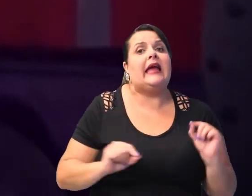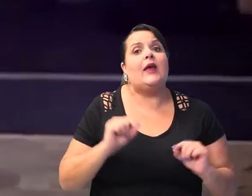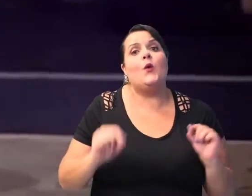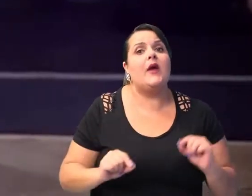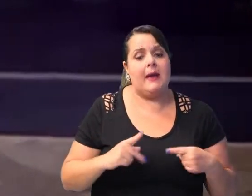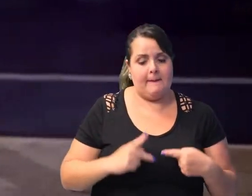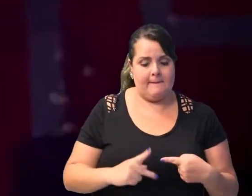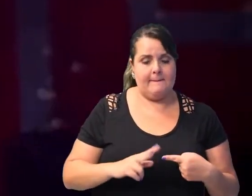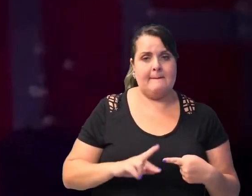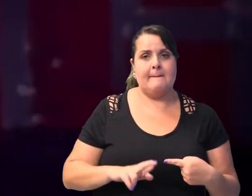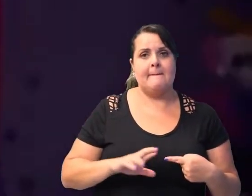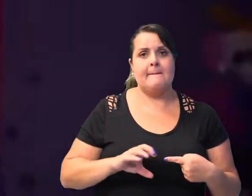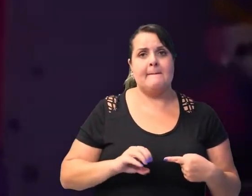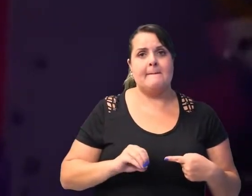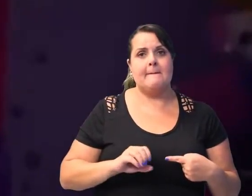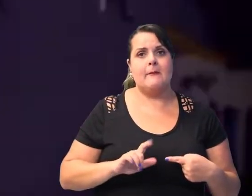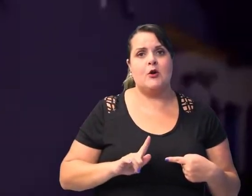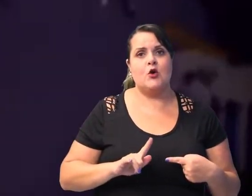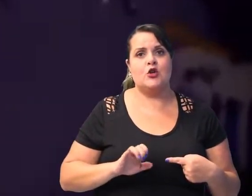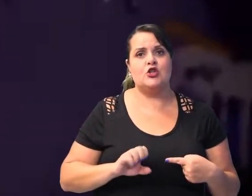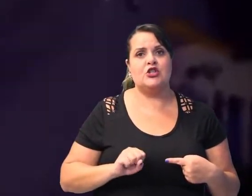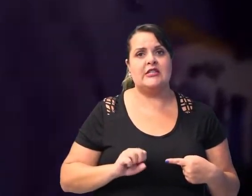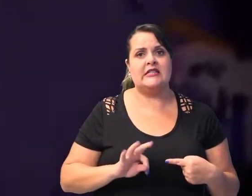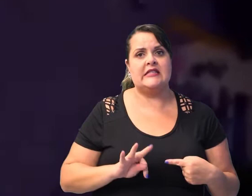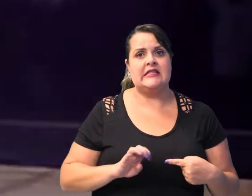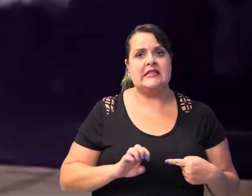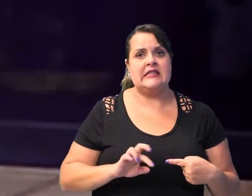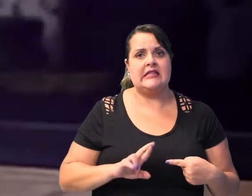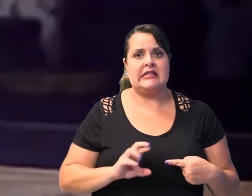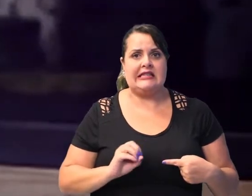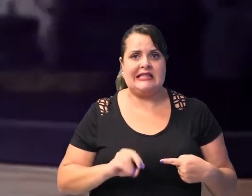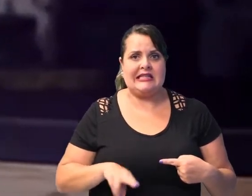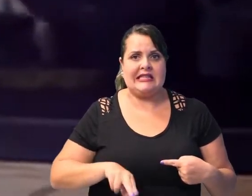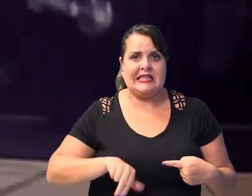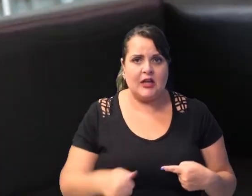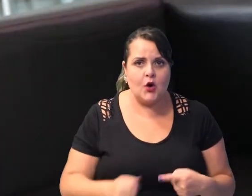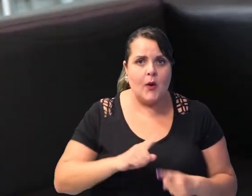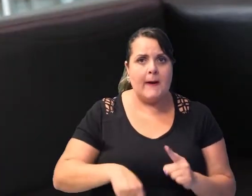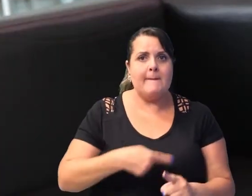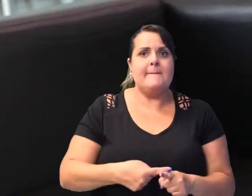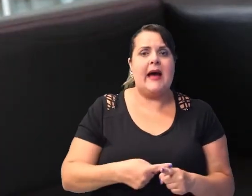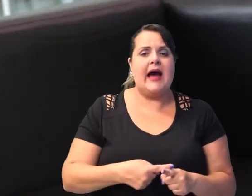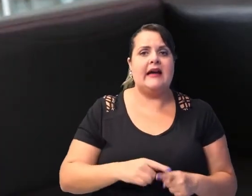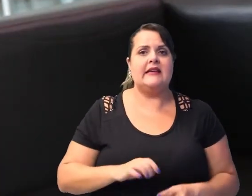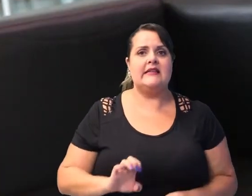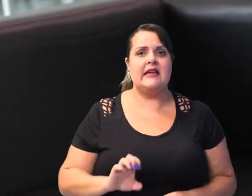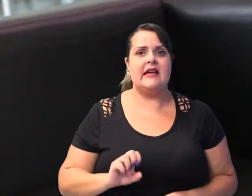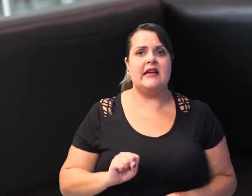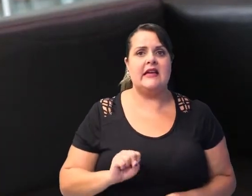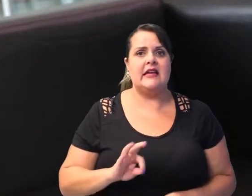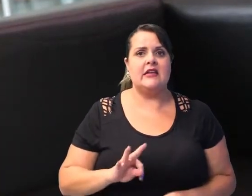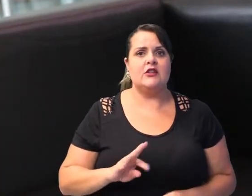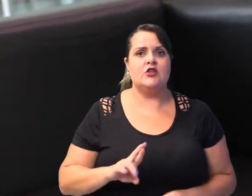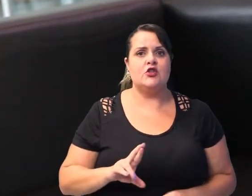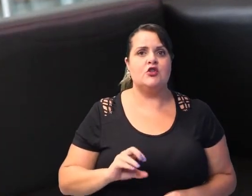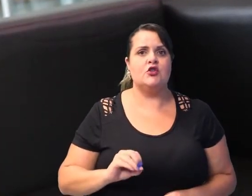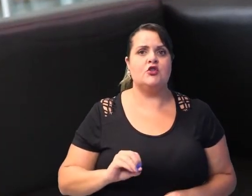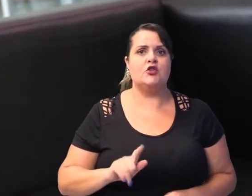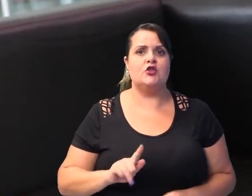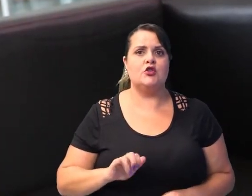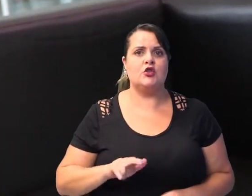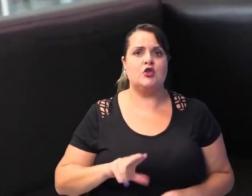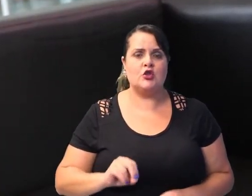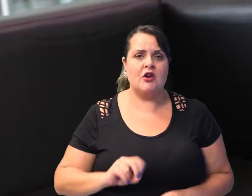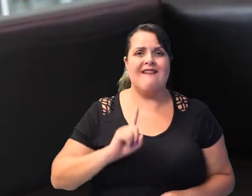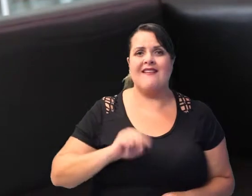normalmente uma progesterona e o etinilestradiol que uma molécula de um estrogênio são moléculas aí que não são do seu corpo mas são